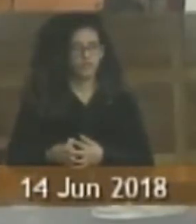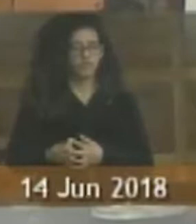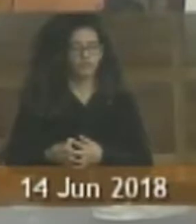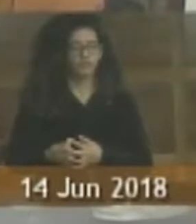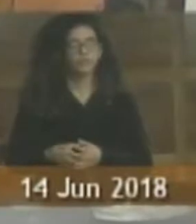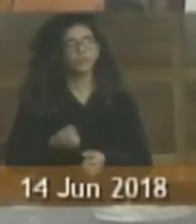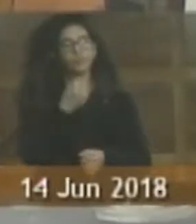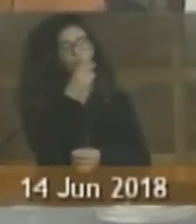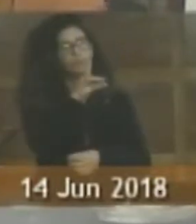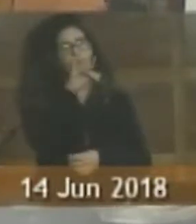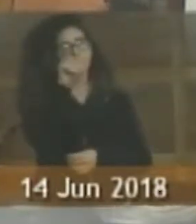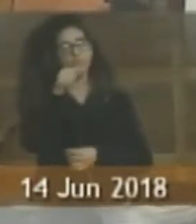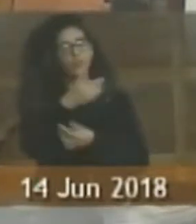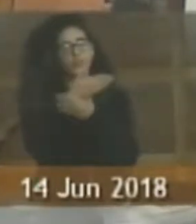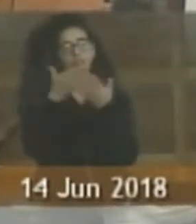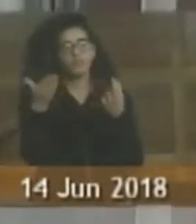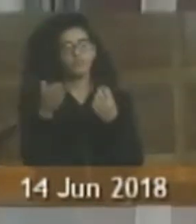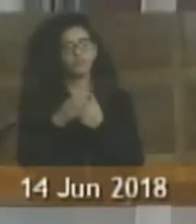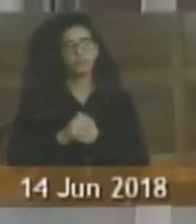Bom dia a todos.